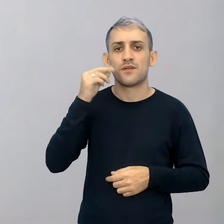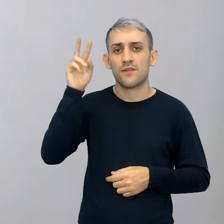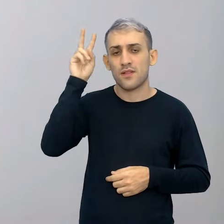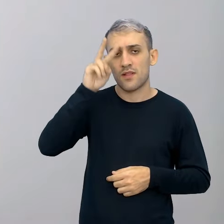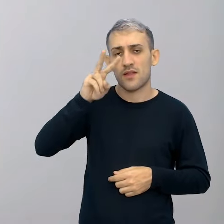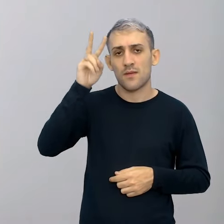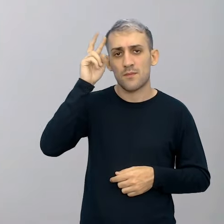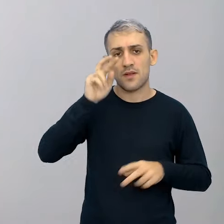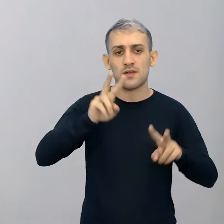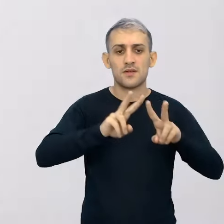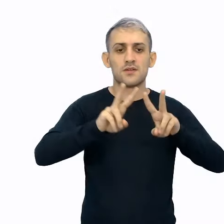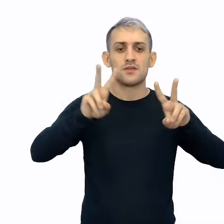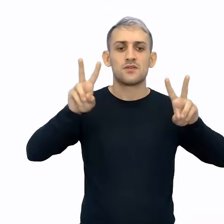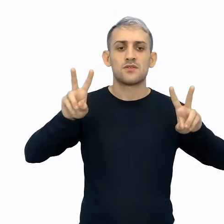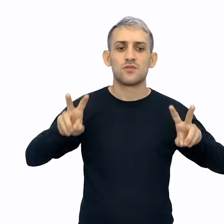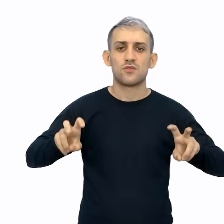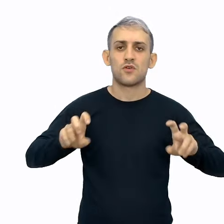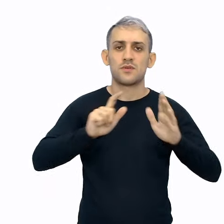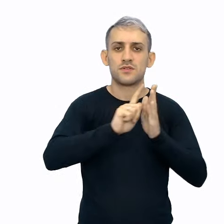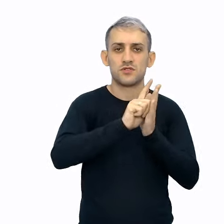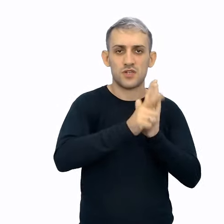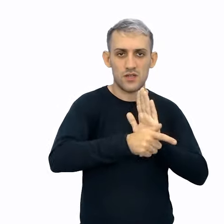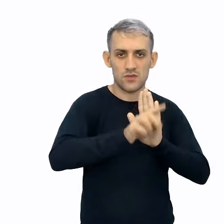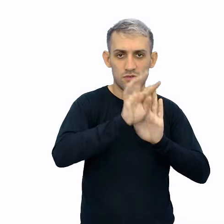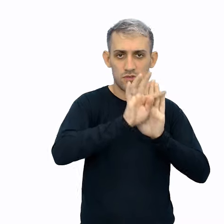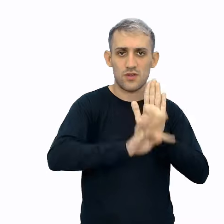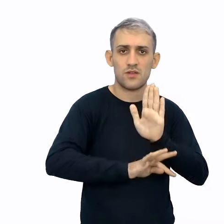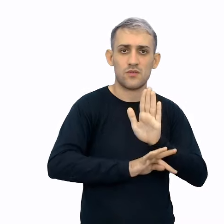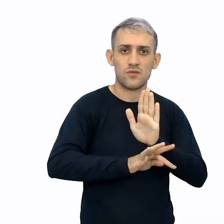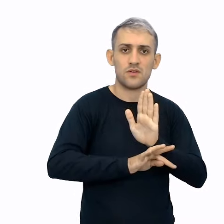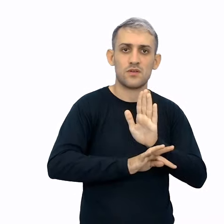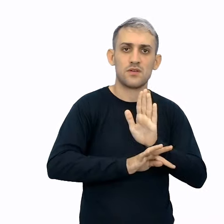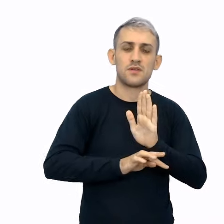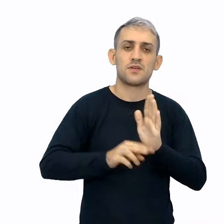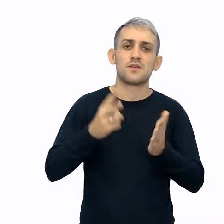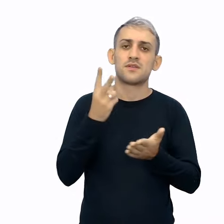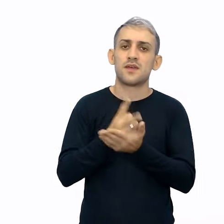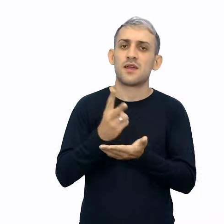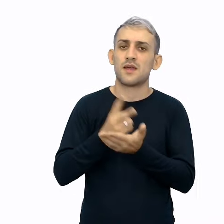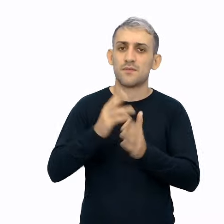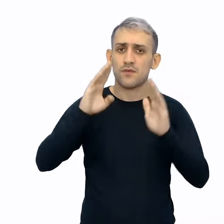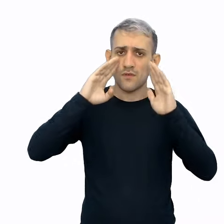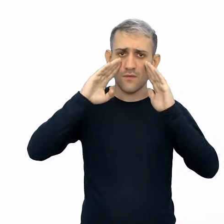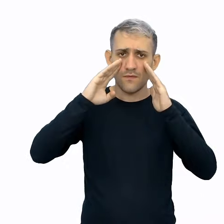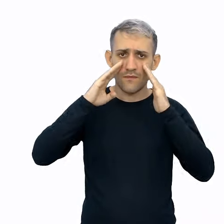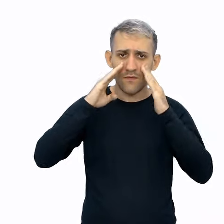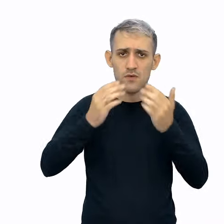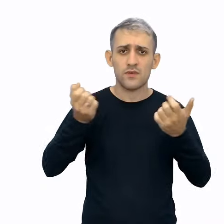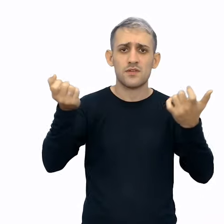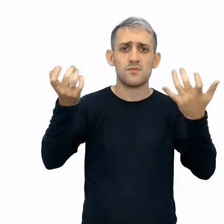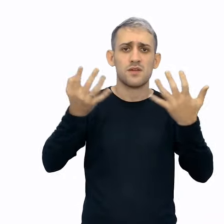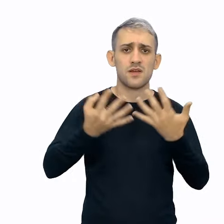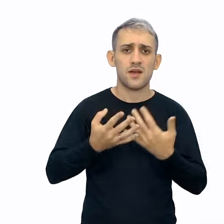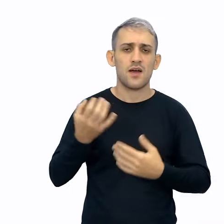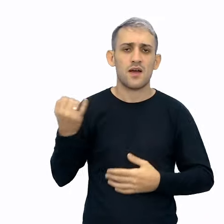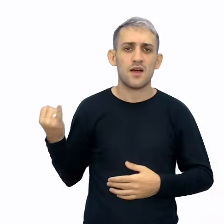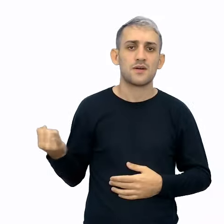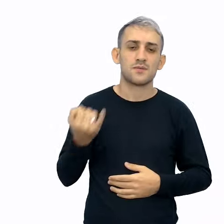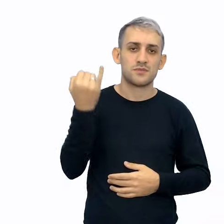questão né dessa noção do gênero textual sempre com foco explicitar a relevância